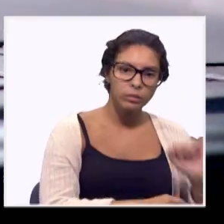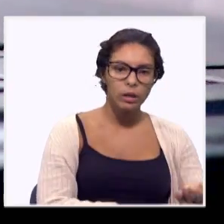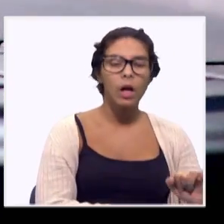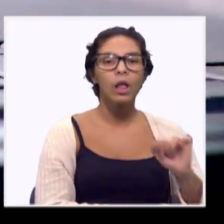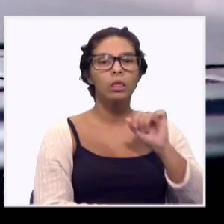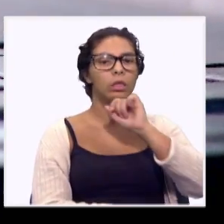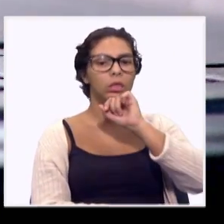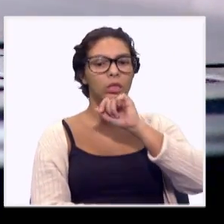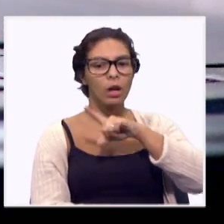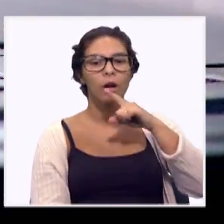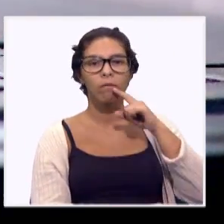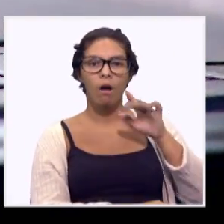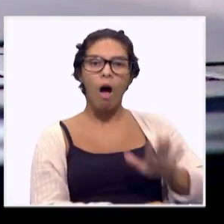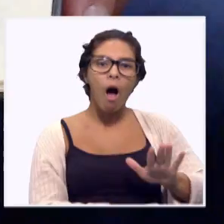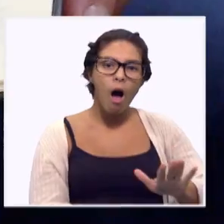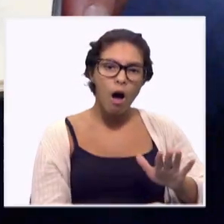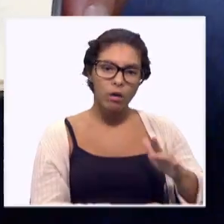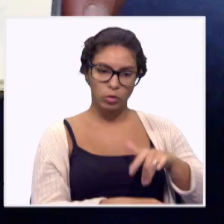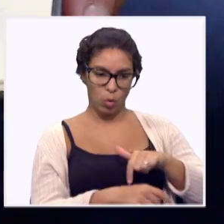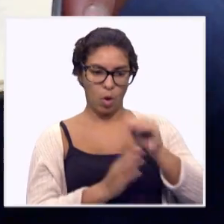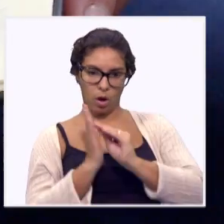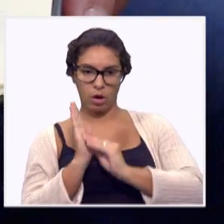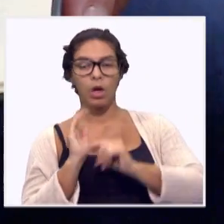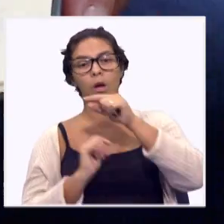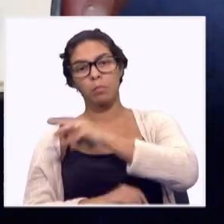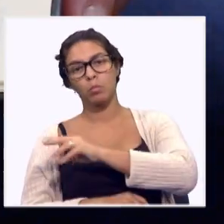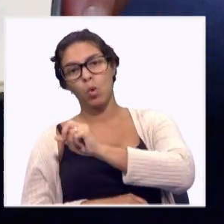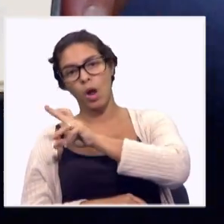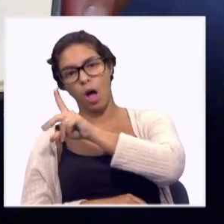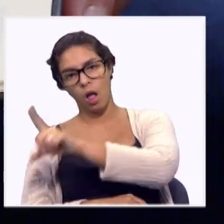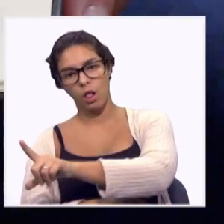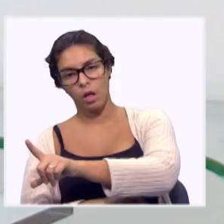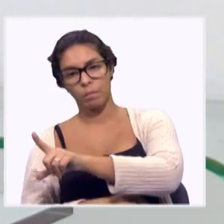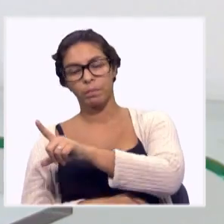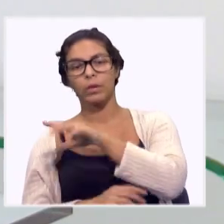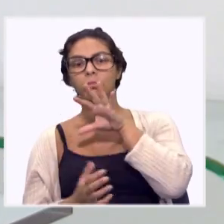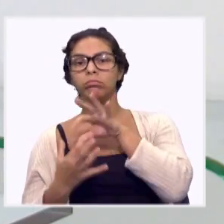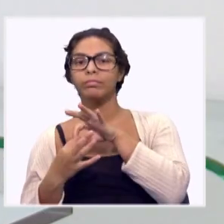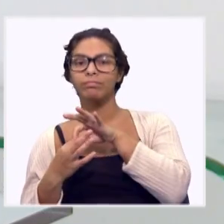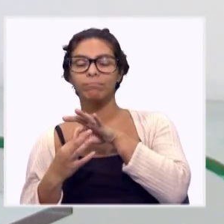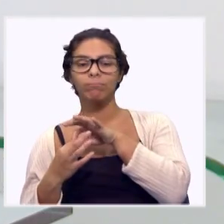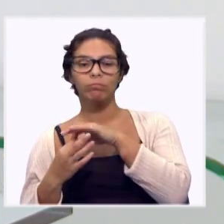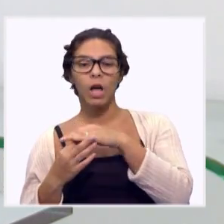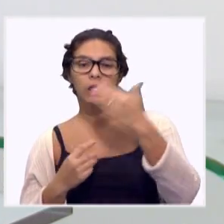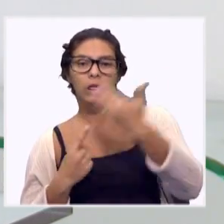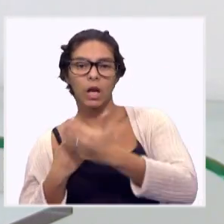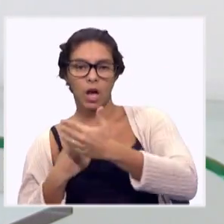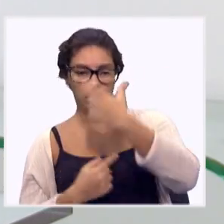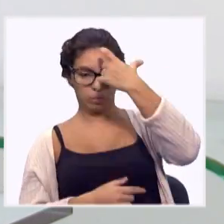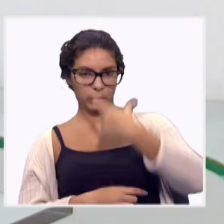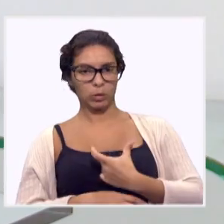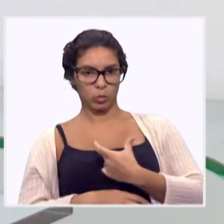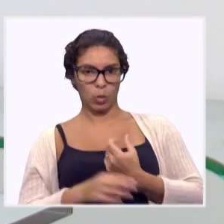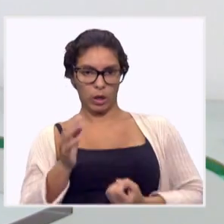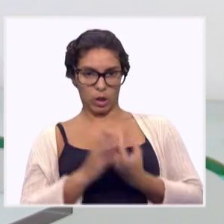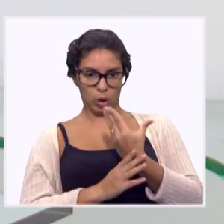da obra, não é? O direito de rentabilizar a obra da qual nós somos autores. O direito moral, até como o seu nome indica, é o direito